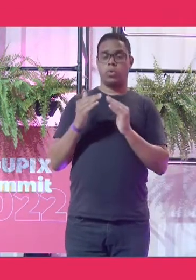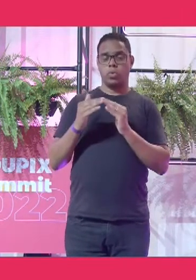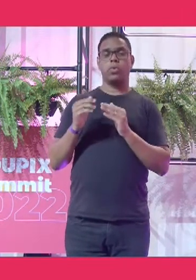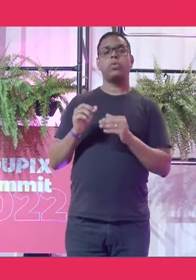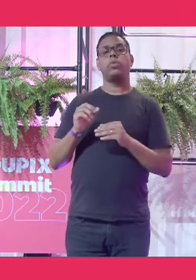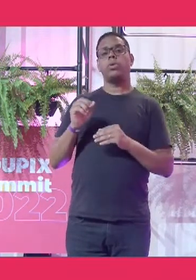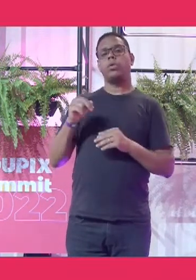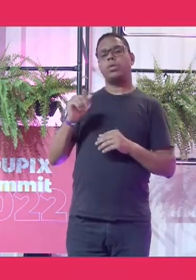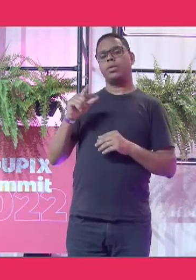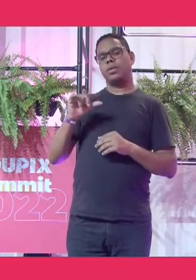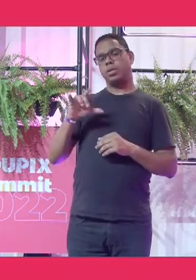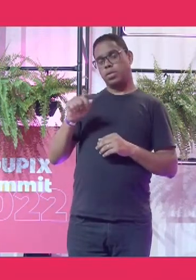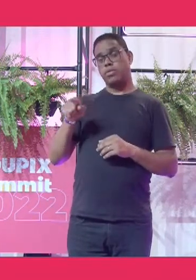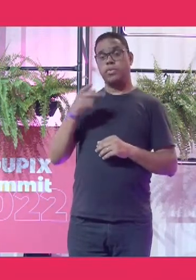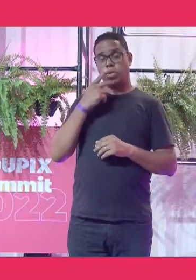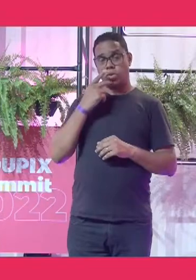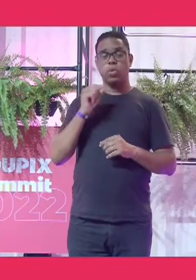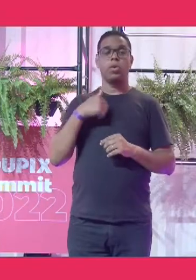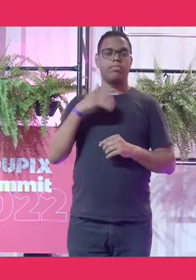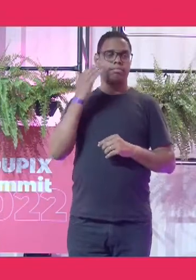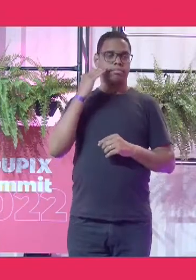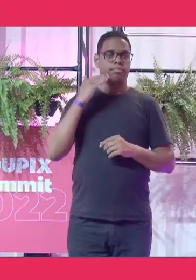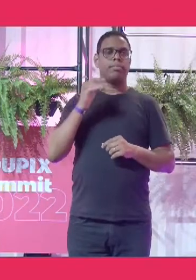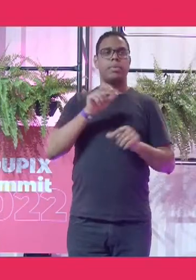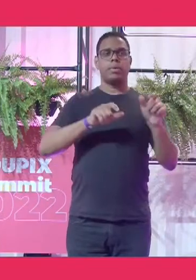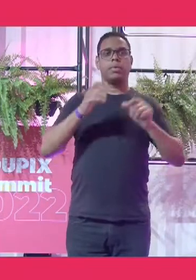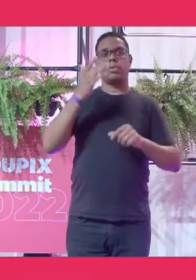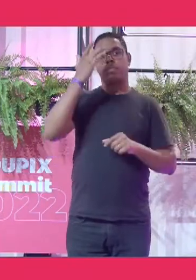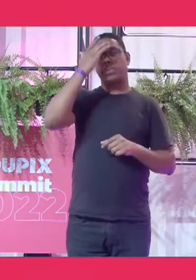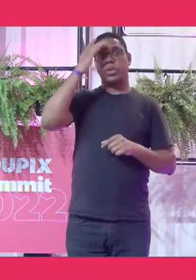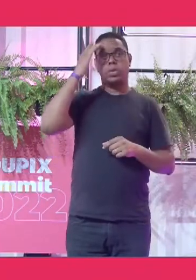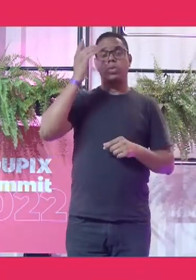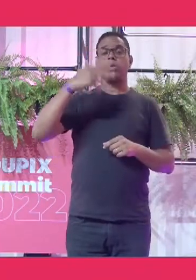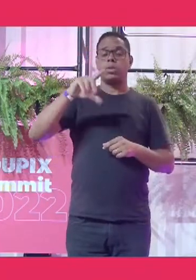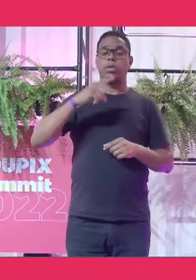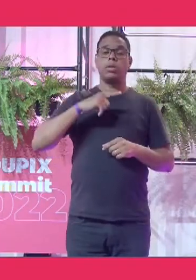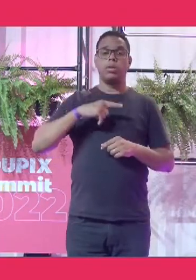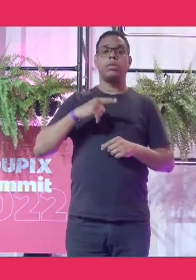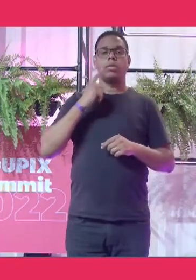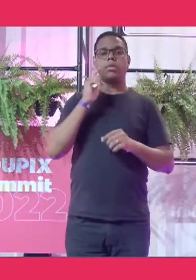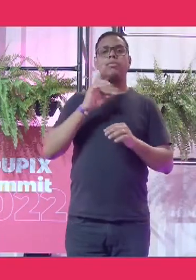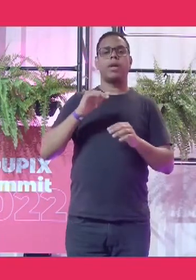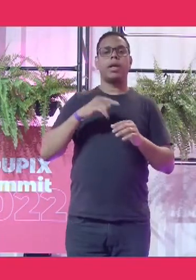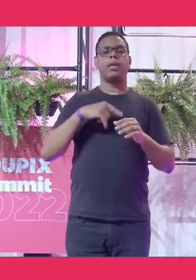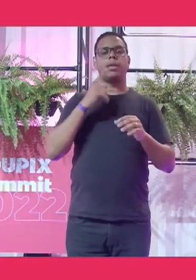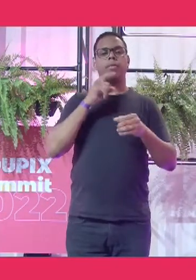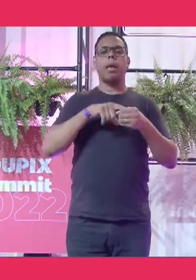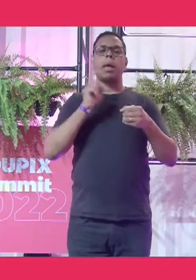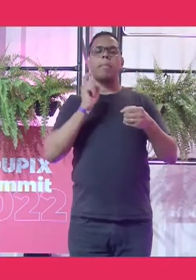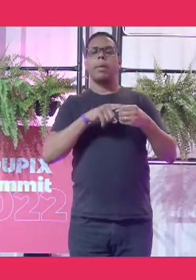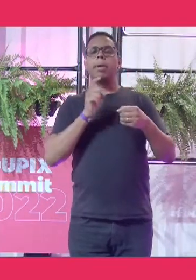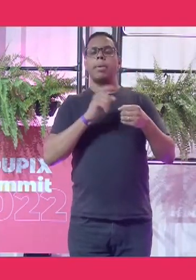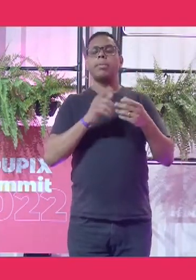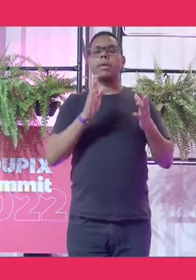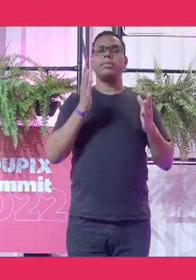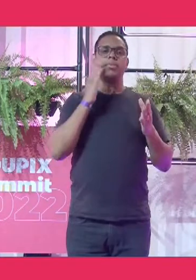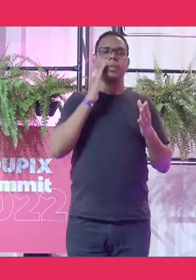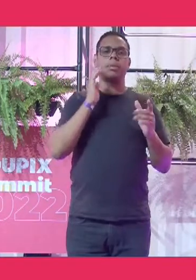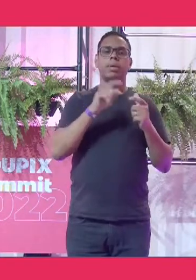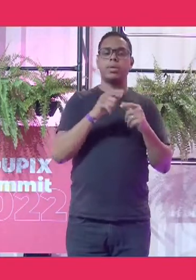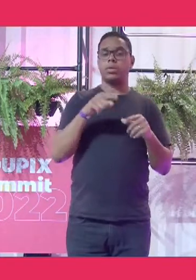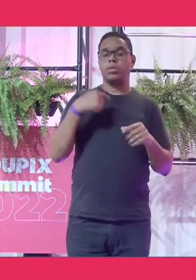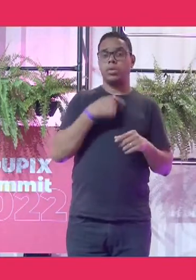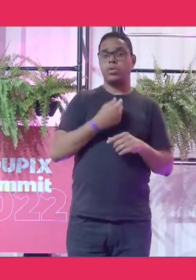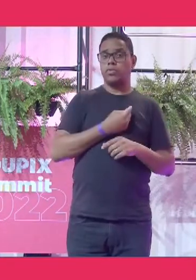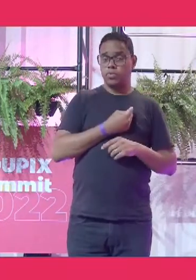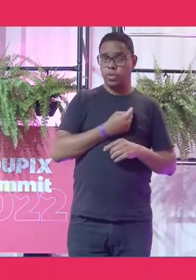que a Nathalie falou, que eu entendo que as pessoas, em algum momento, elas vão embora. E eu acho que a gente tem que saber disso. Assim como